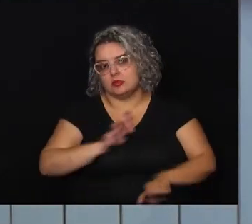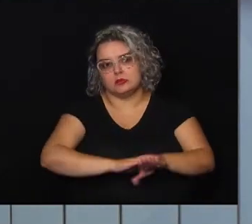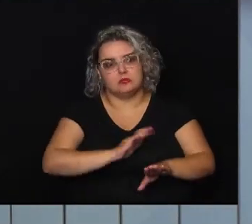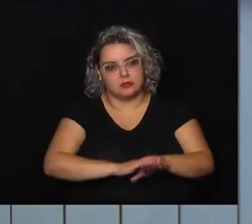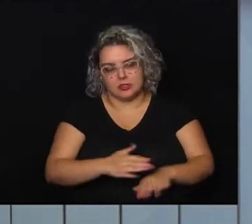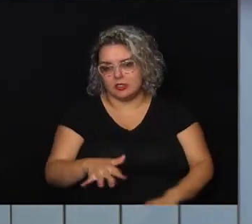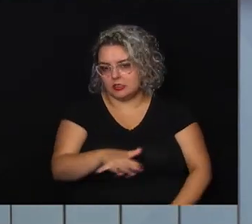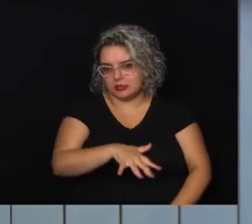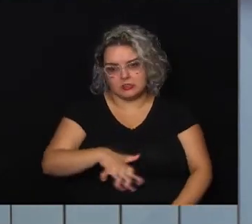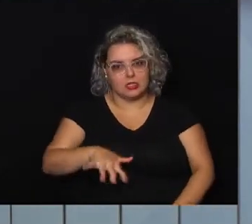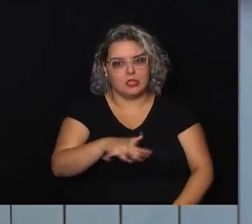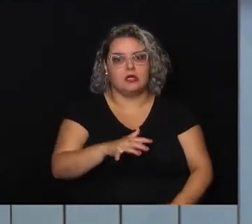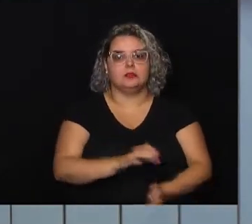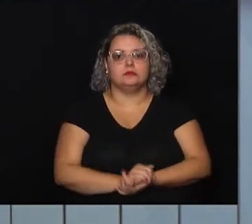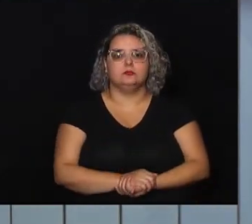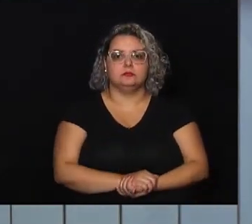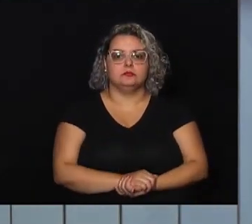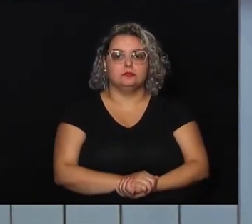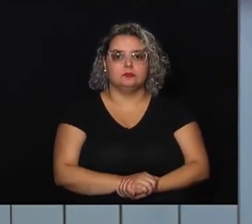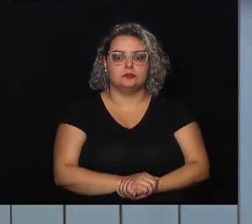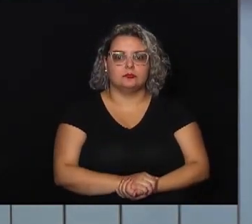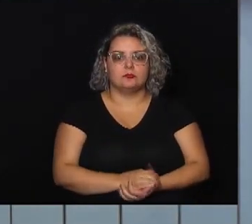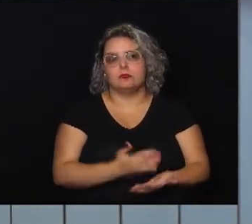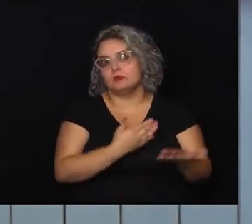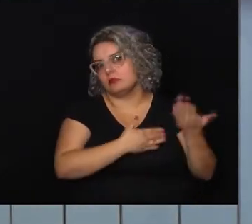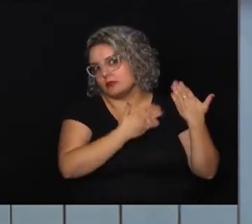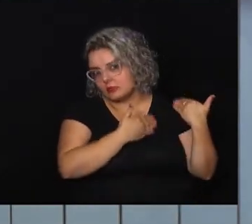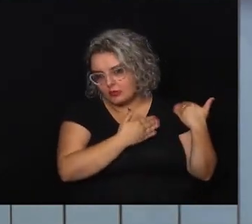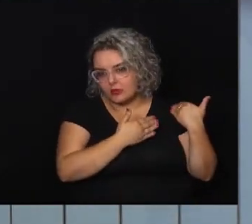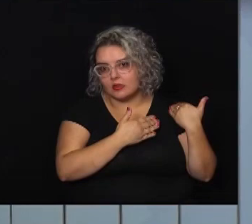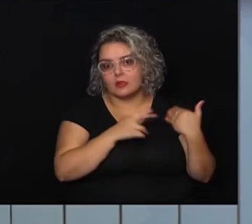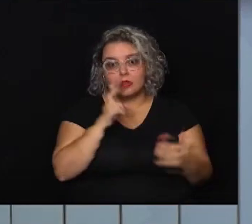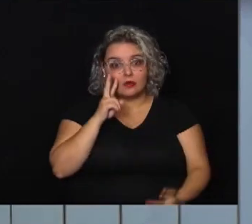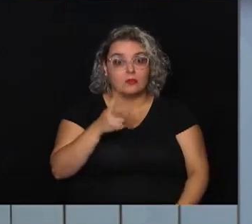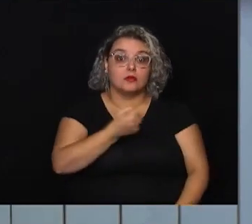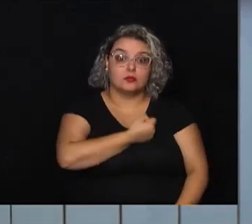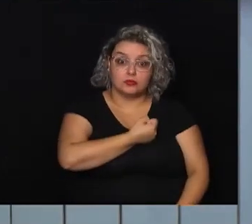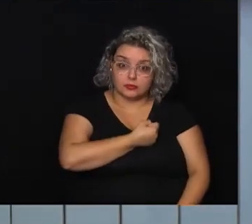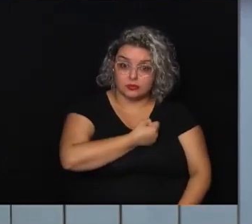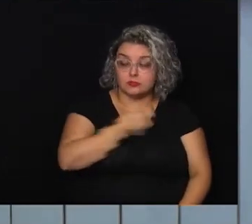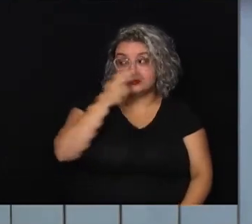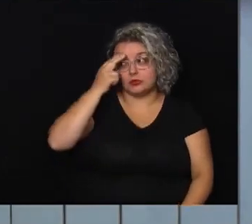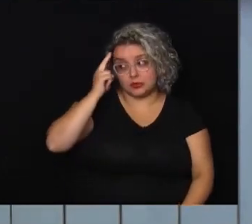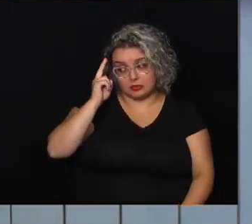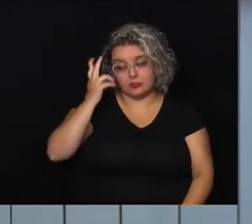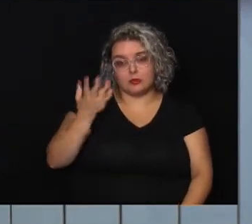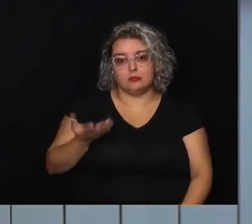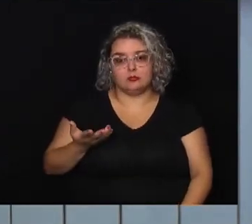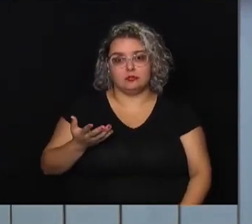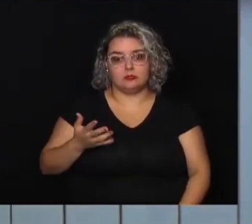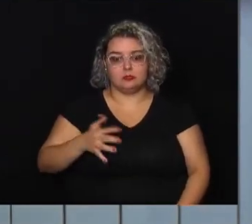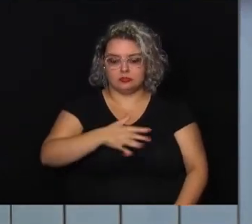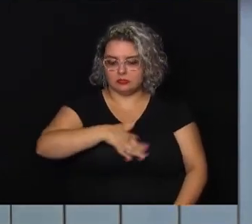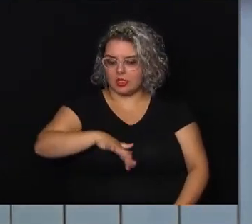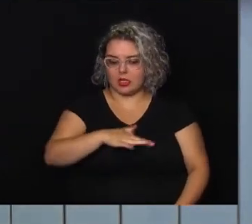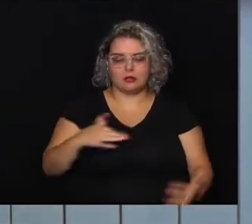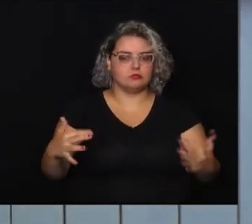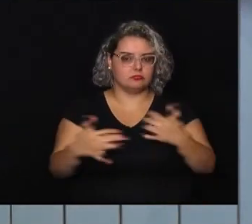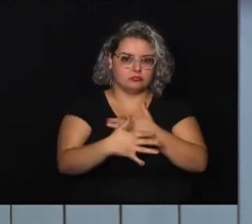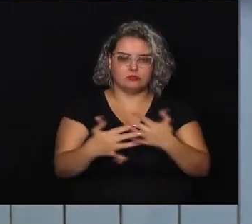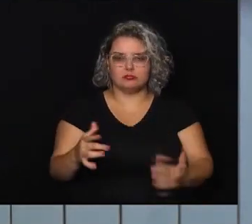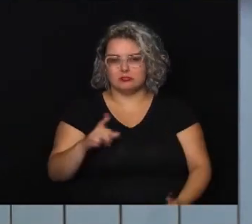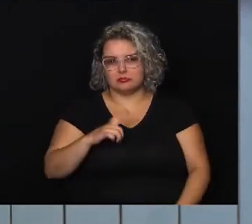área. Há um tempo atrás eu vi um número, Gabriel, que acho que no perímetro urbano nós devemos ter algo em